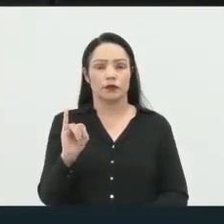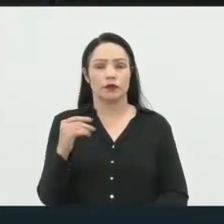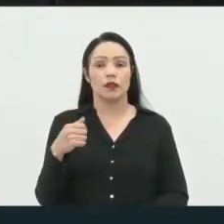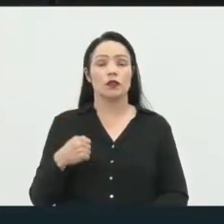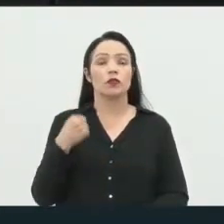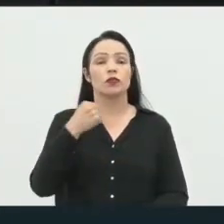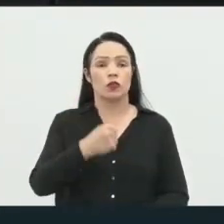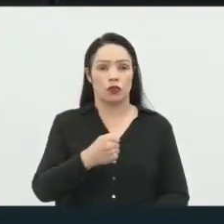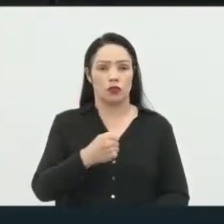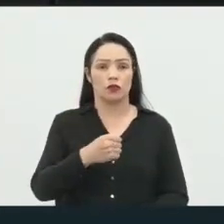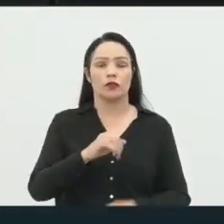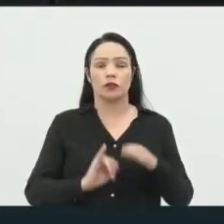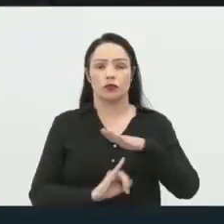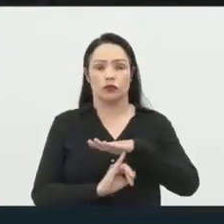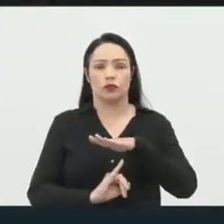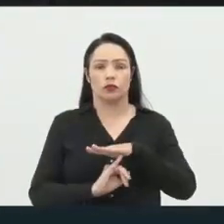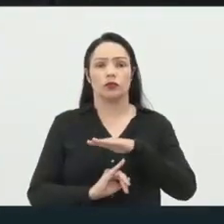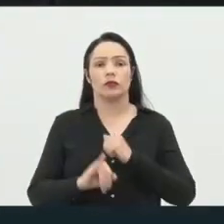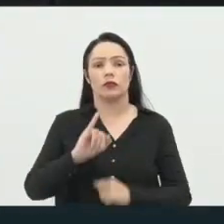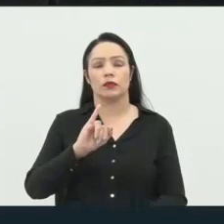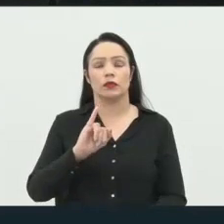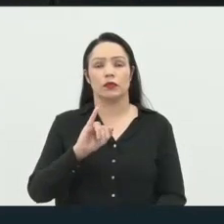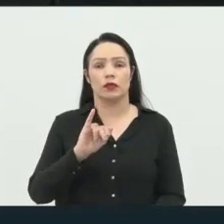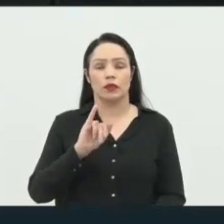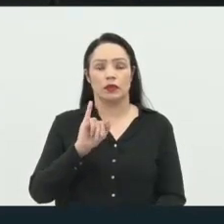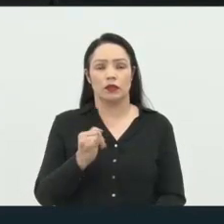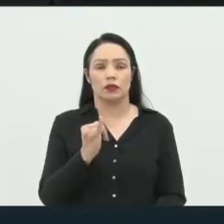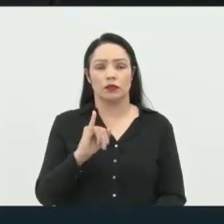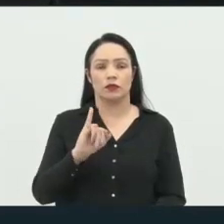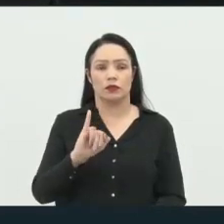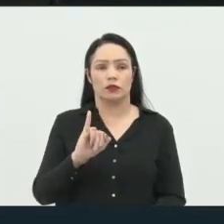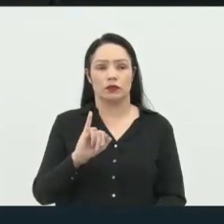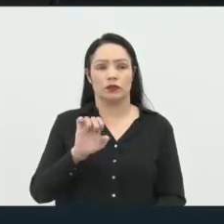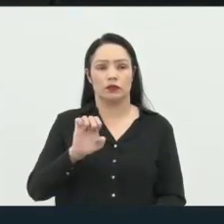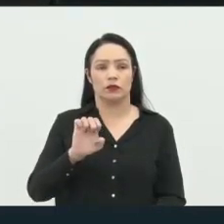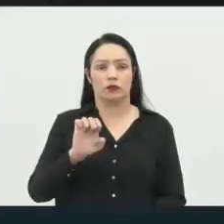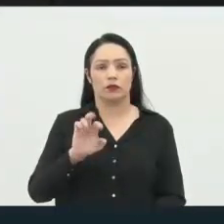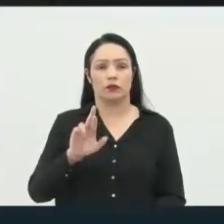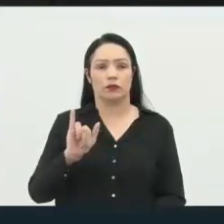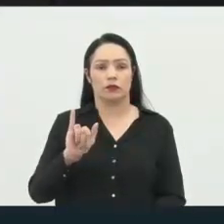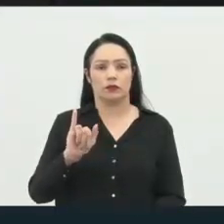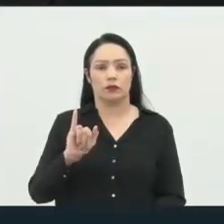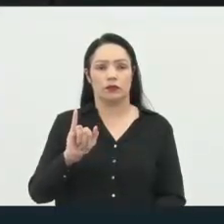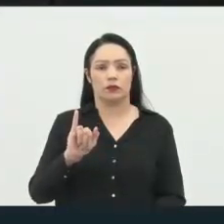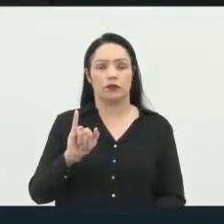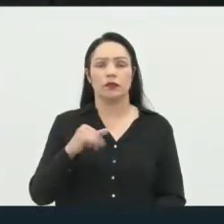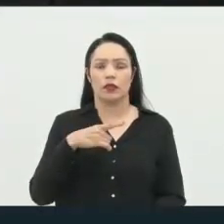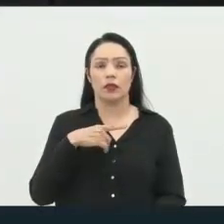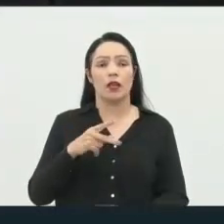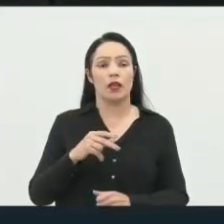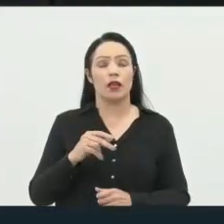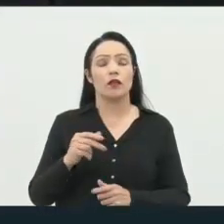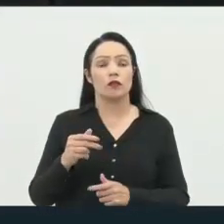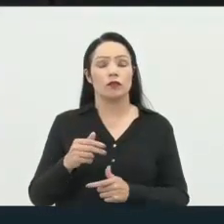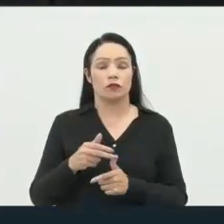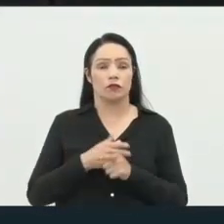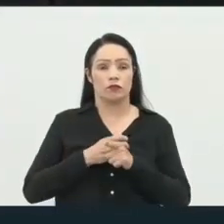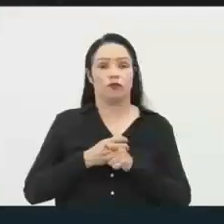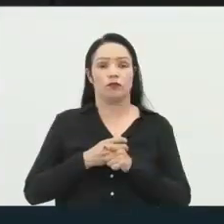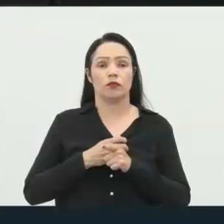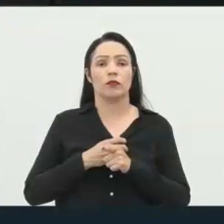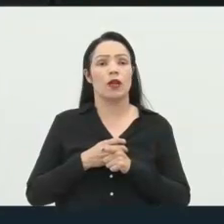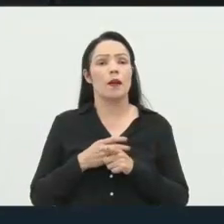gerir né esse Instituto gerir deixou uma dívida enorme com os profissionais de saúde daquela época